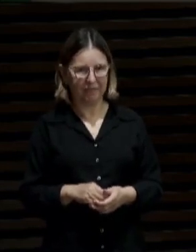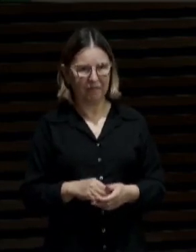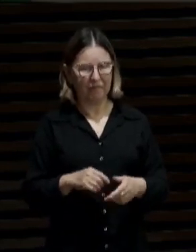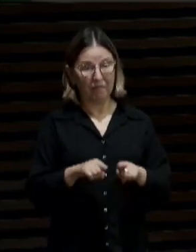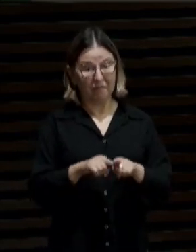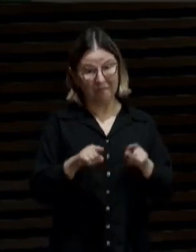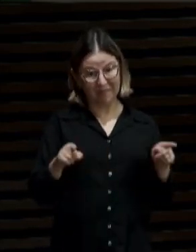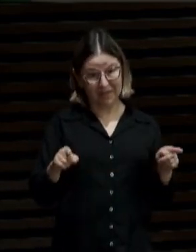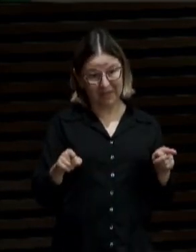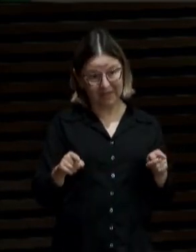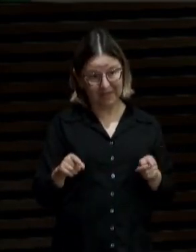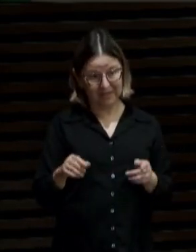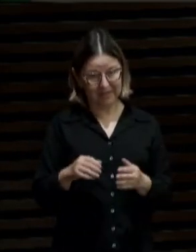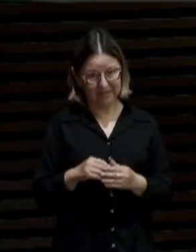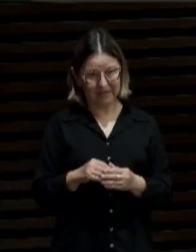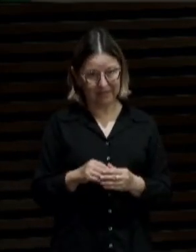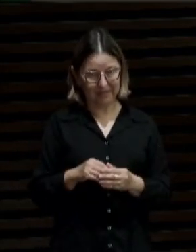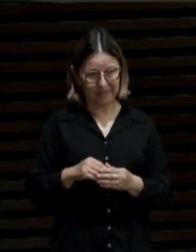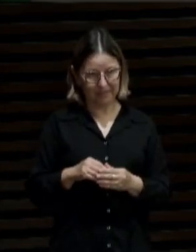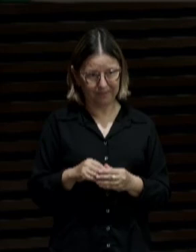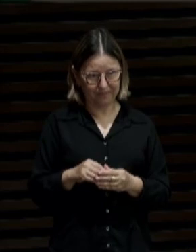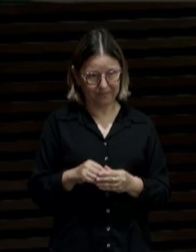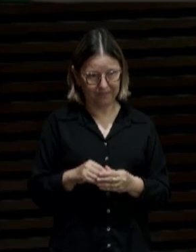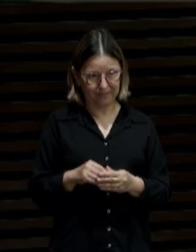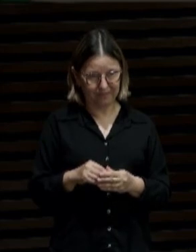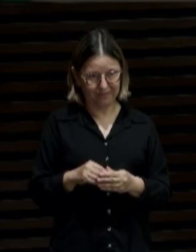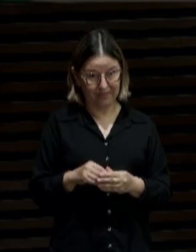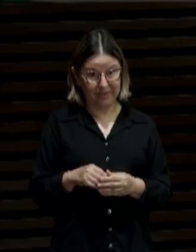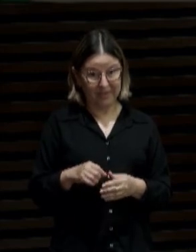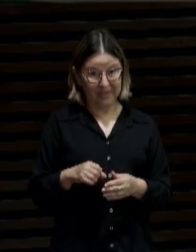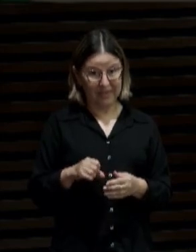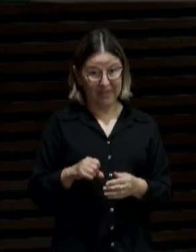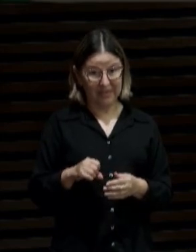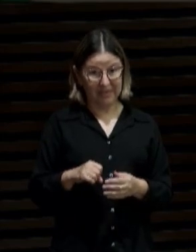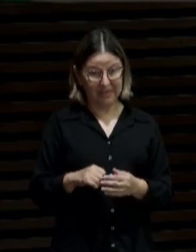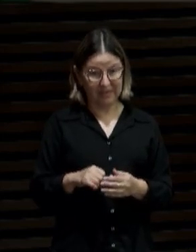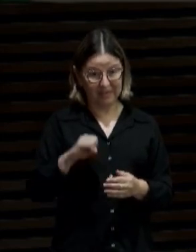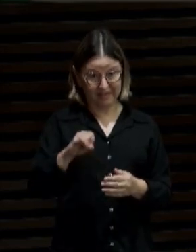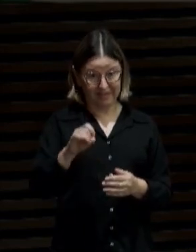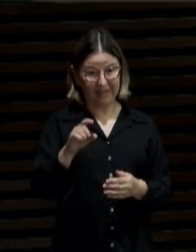fundo? Eu estou falando assim, eu tenho crédito com Deus. E se eu tenho crédito com Deus, é Deus quem está me devendo.